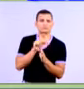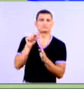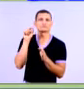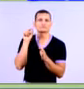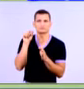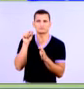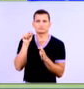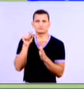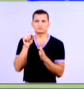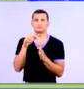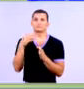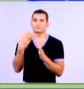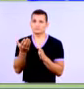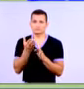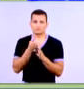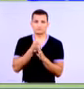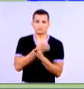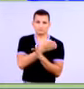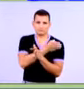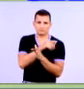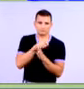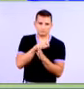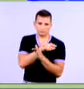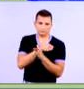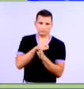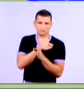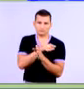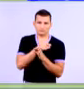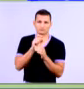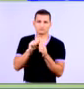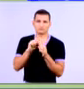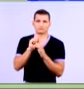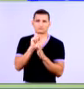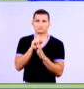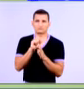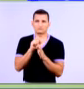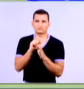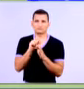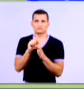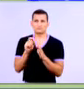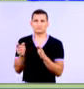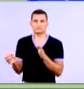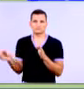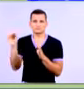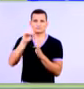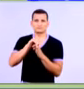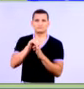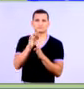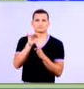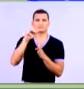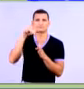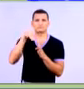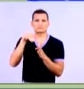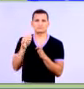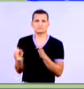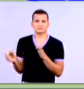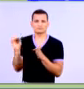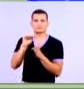Olha, como está nessa metade aqui, eu faço o quê? Eu mudo o meu fim para cá. Então, eu faço o